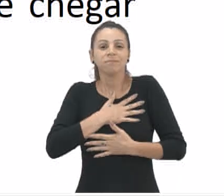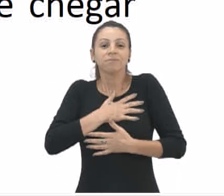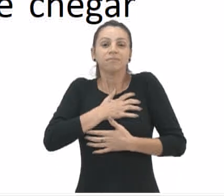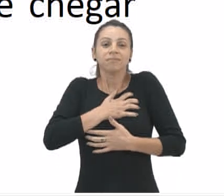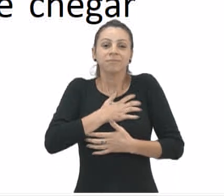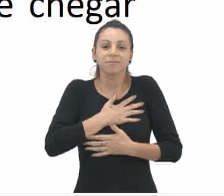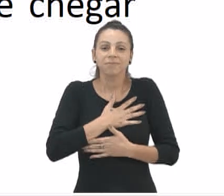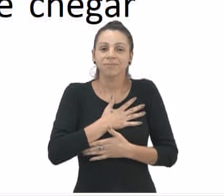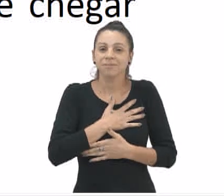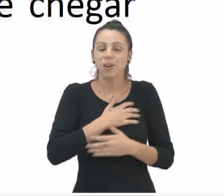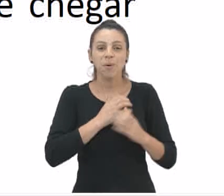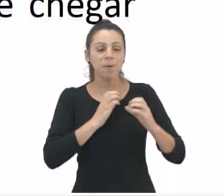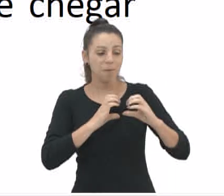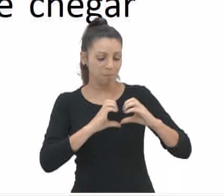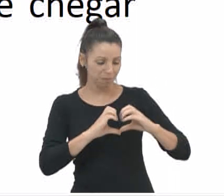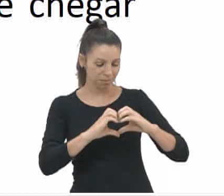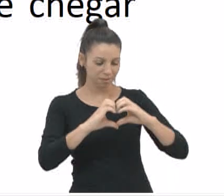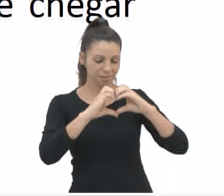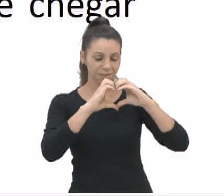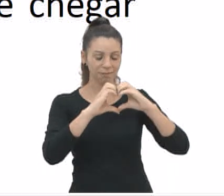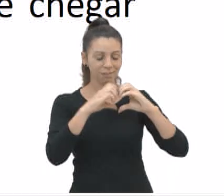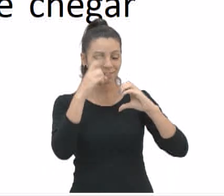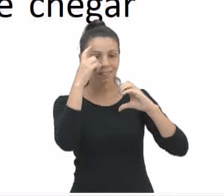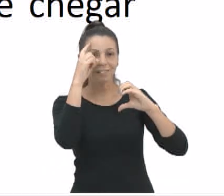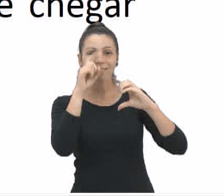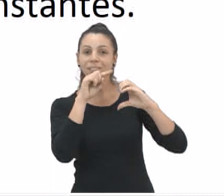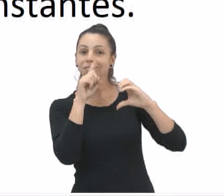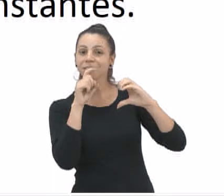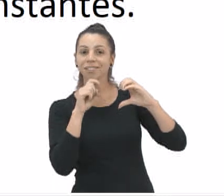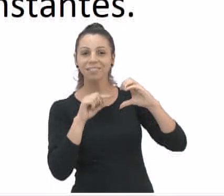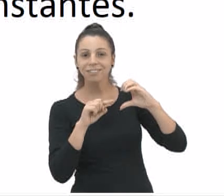quente, o meu coração pensativo.